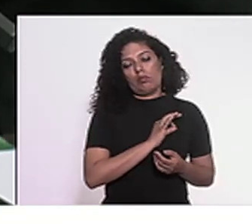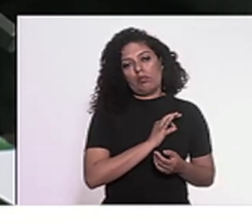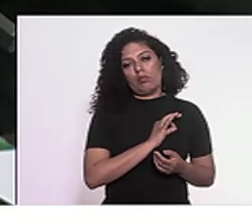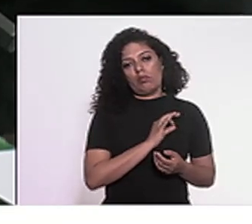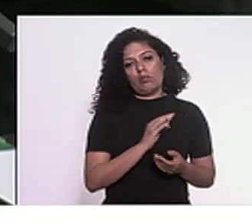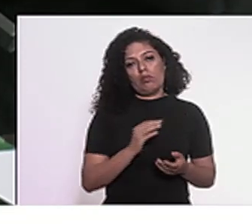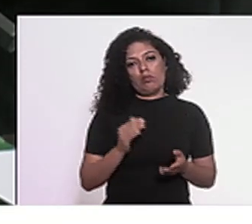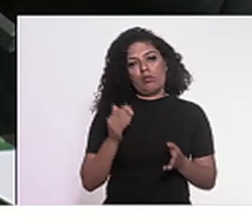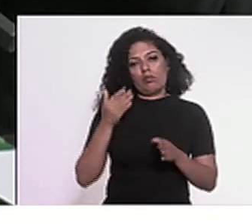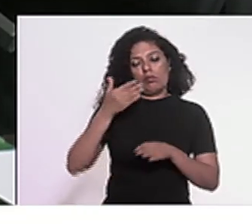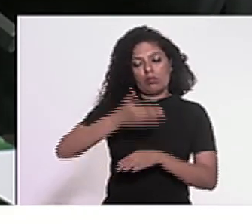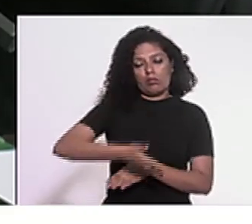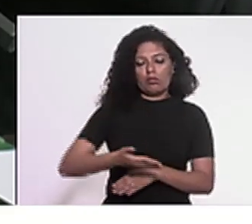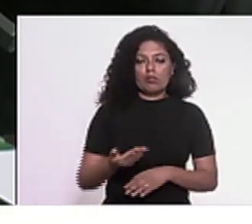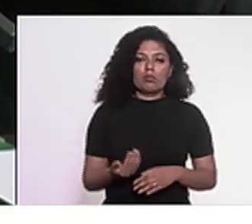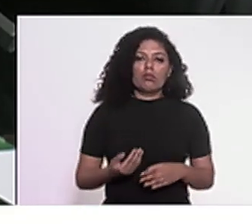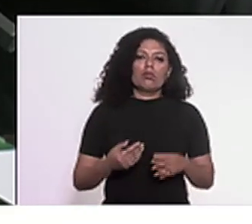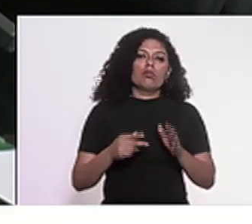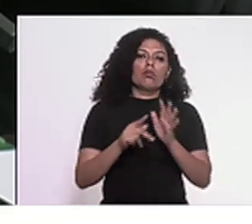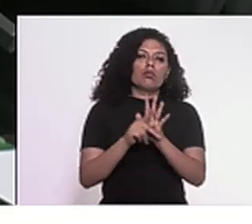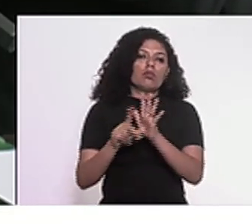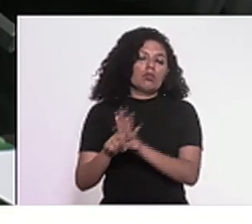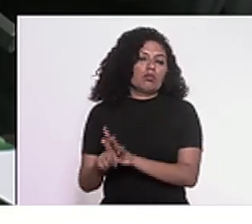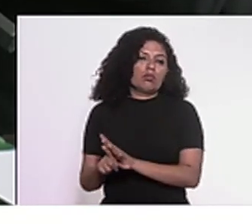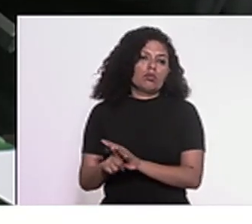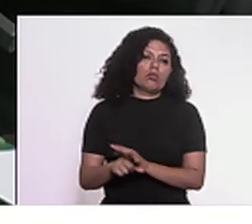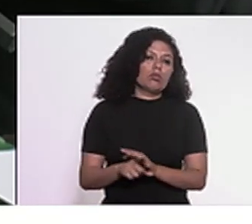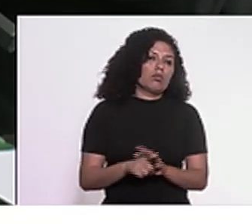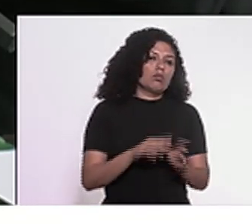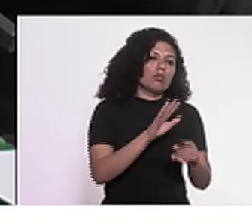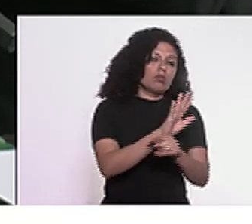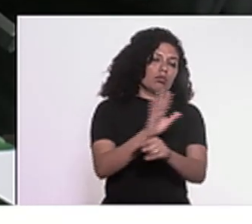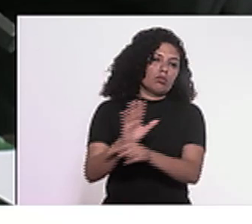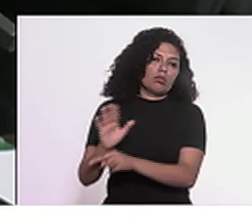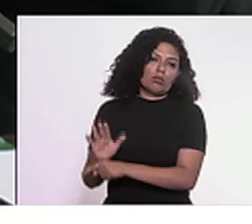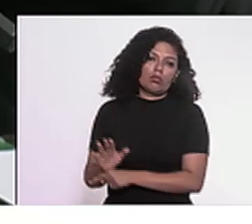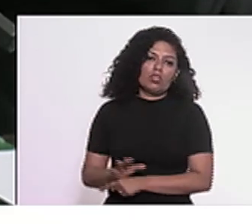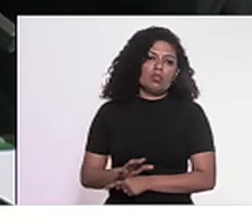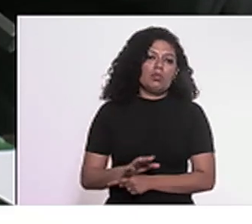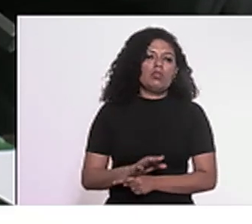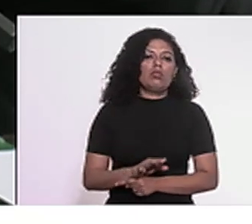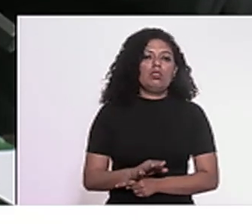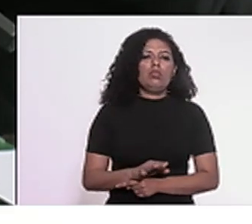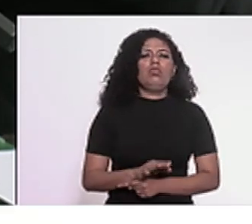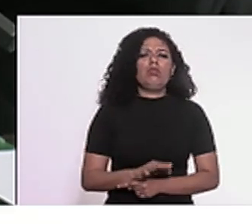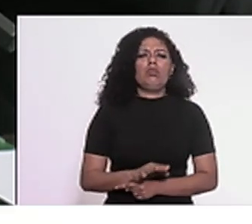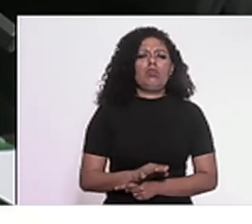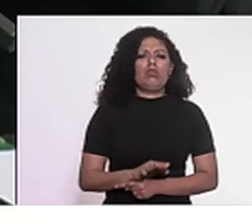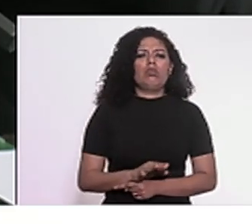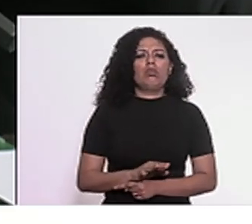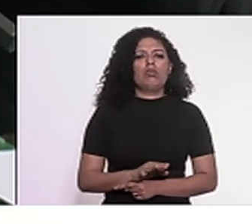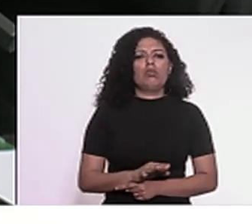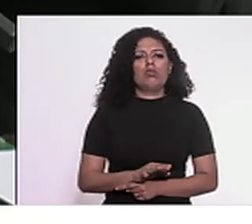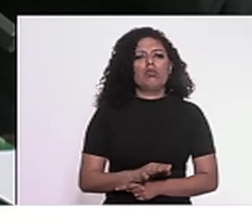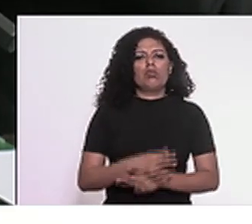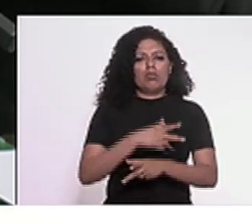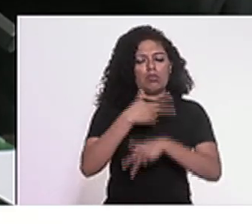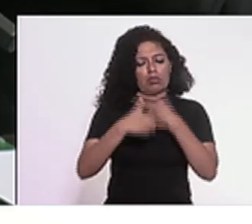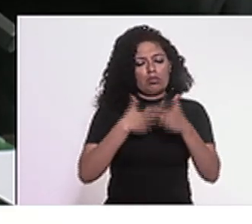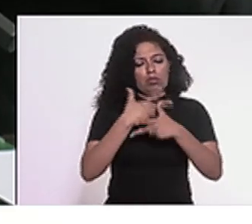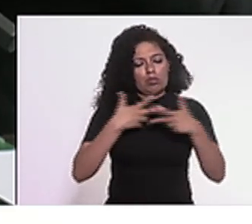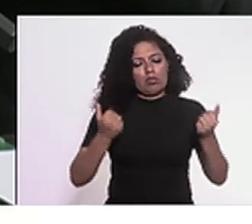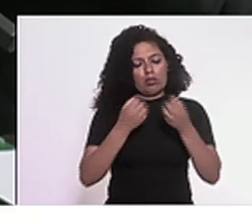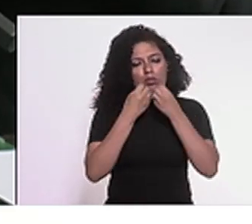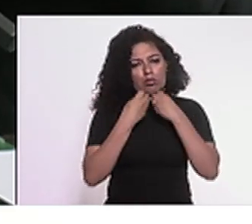inserida dentro desse contexto para dar seguimento a esse projeto de lei, né, apontando as boas práticas que ela